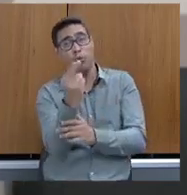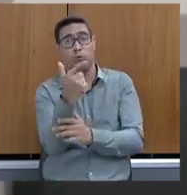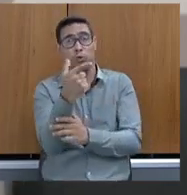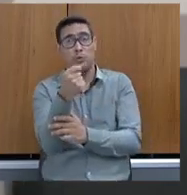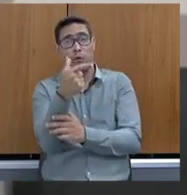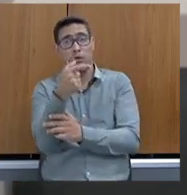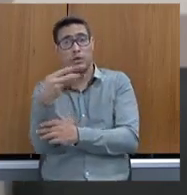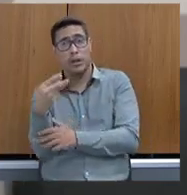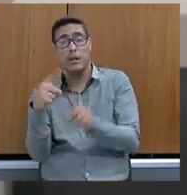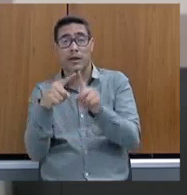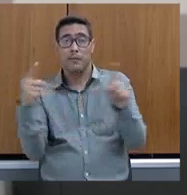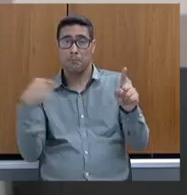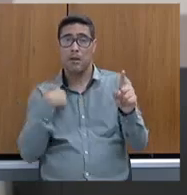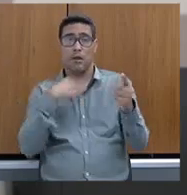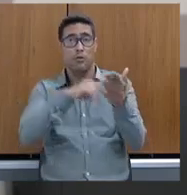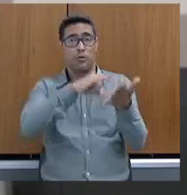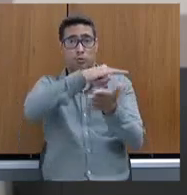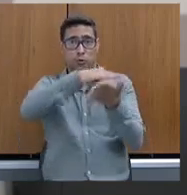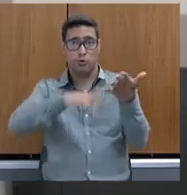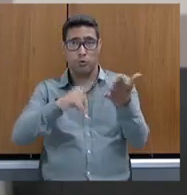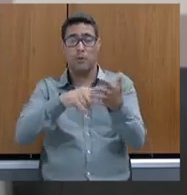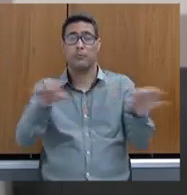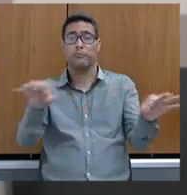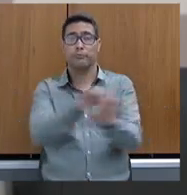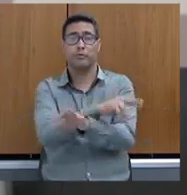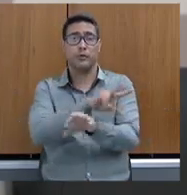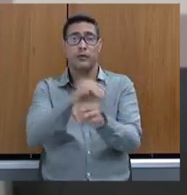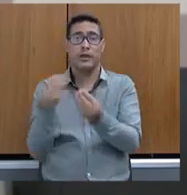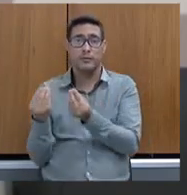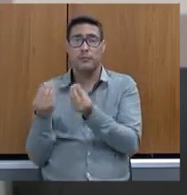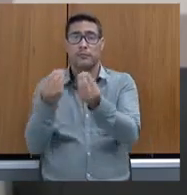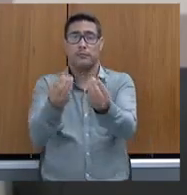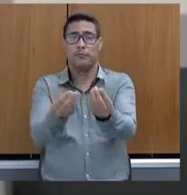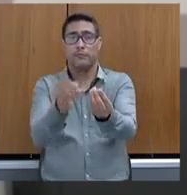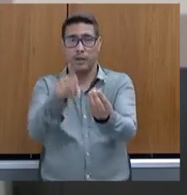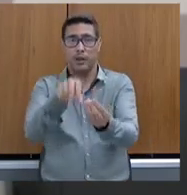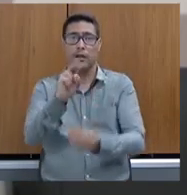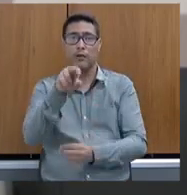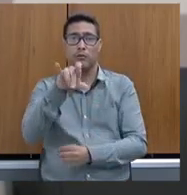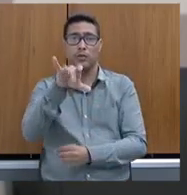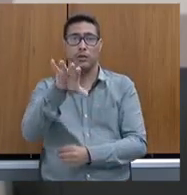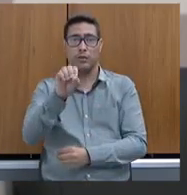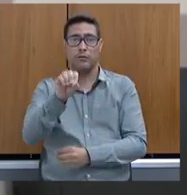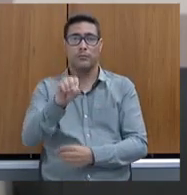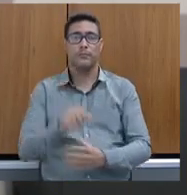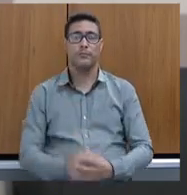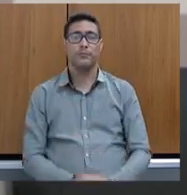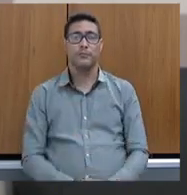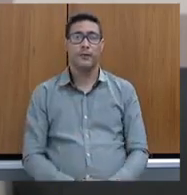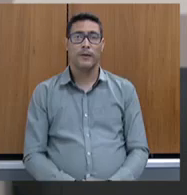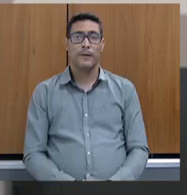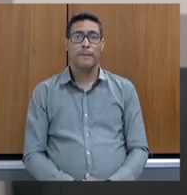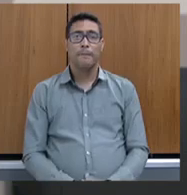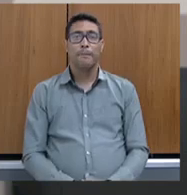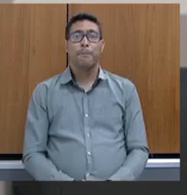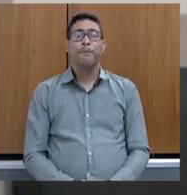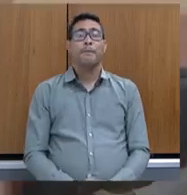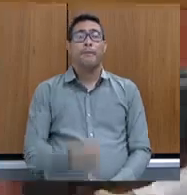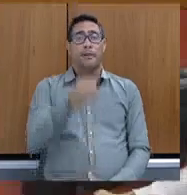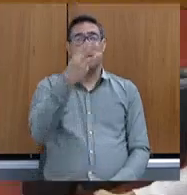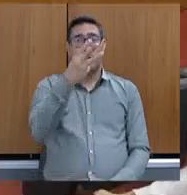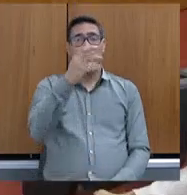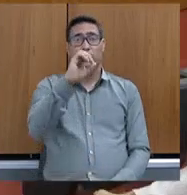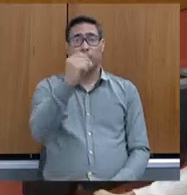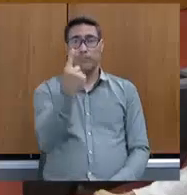dossiê está pronto e vai ser entregue ao Unesco nos próximos dias podem passar 301